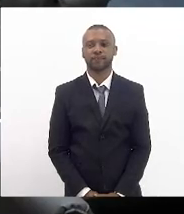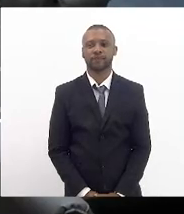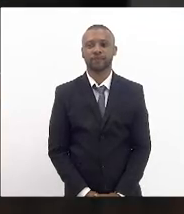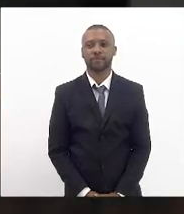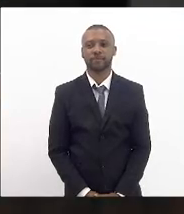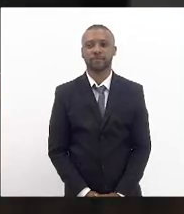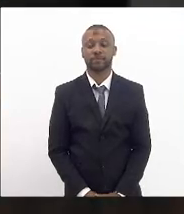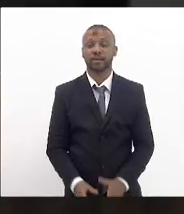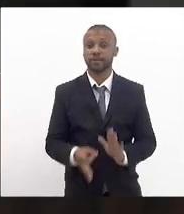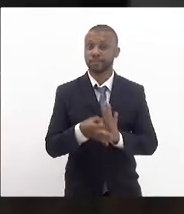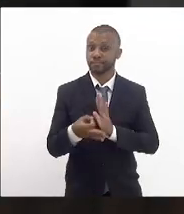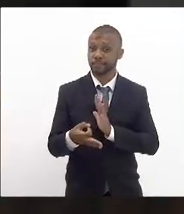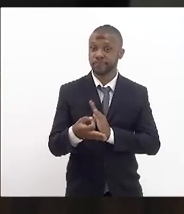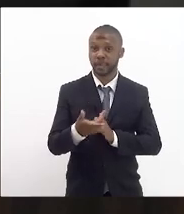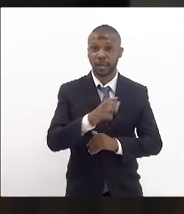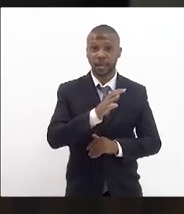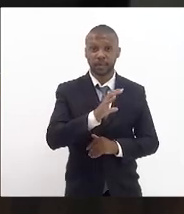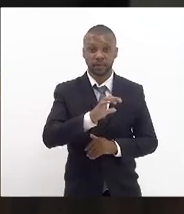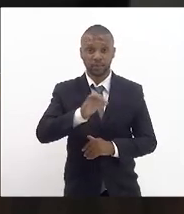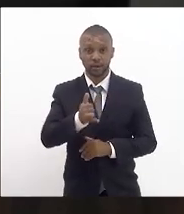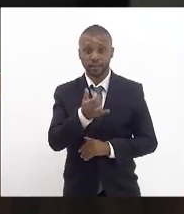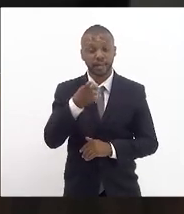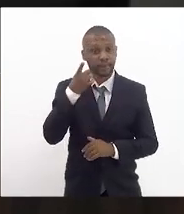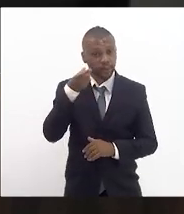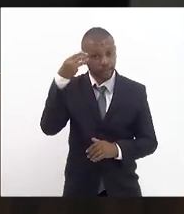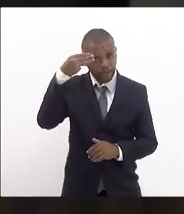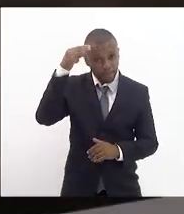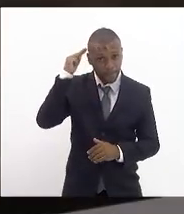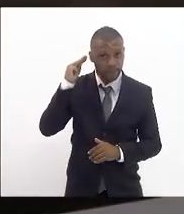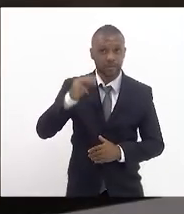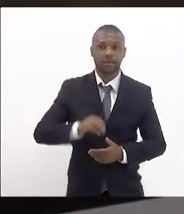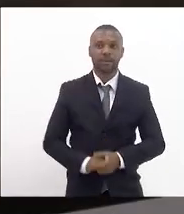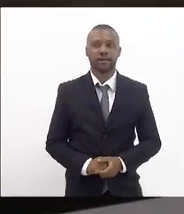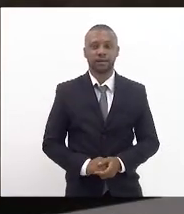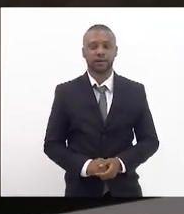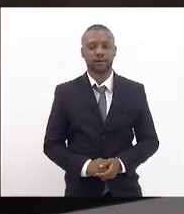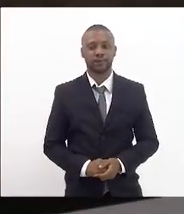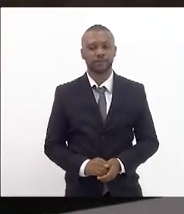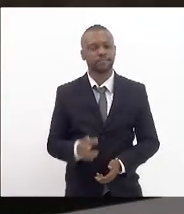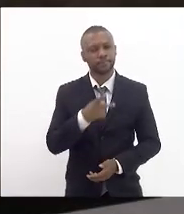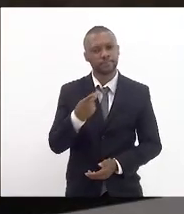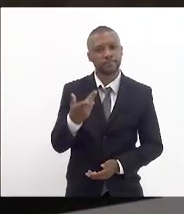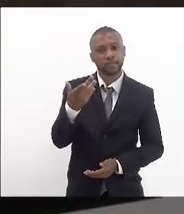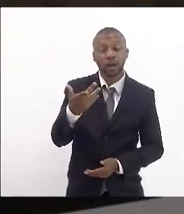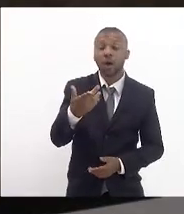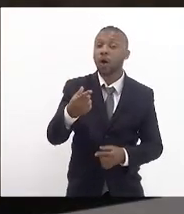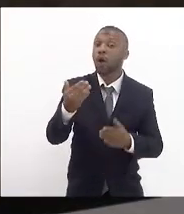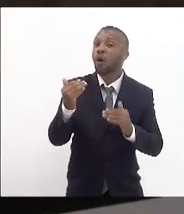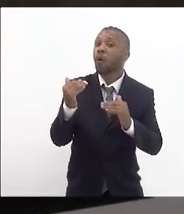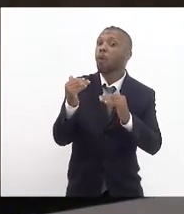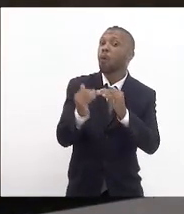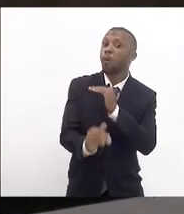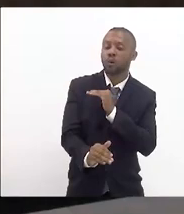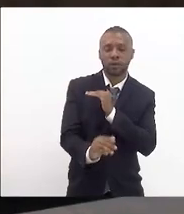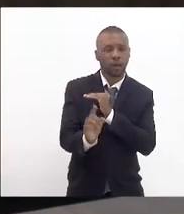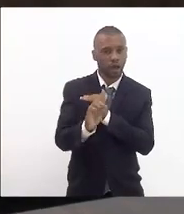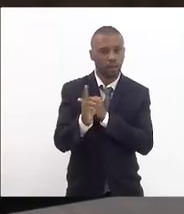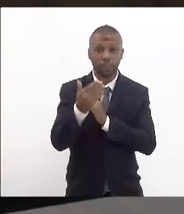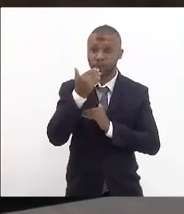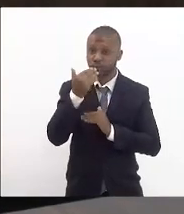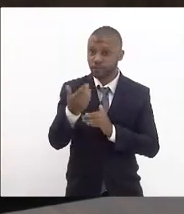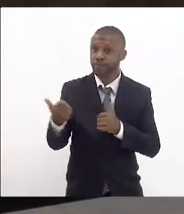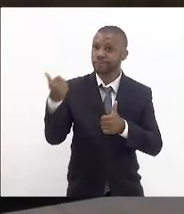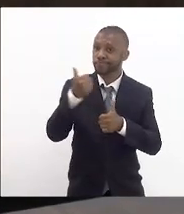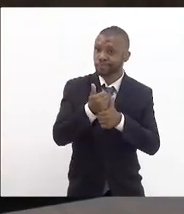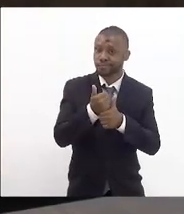Para emitir parecer pela Comissão de Constituição e Justiça, deputado Márcio Pacheco. Presidente, o parecer é contrário à emenda, concluindo por